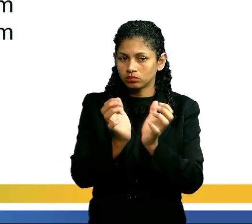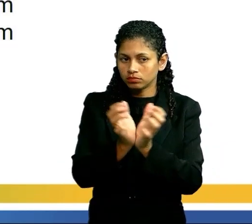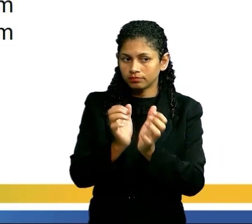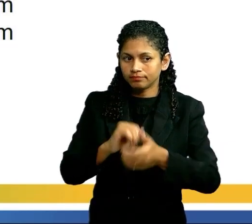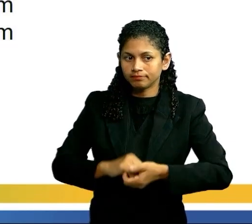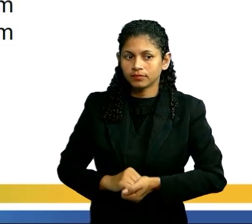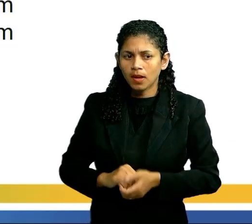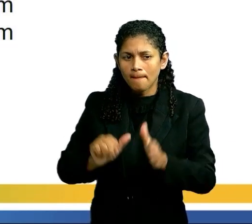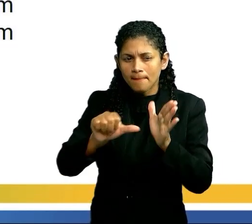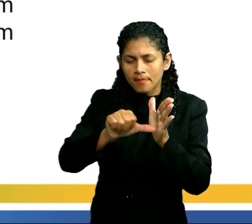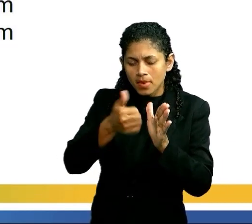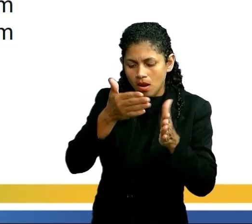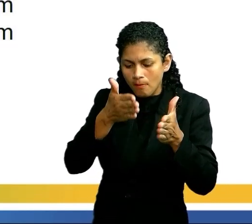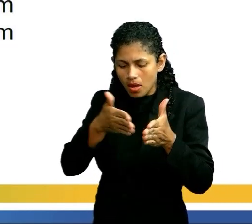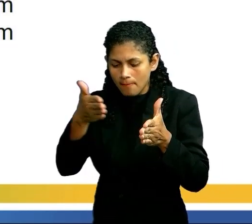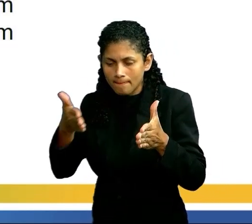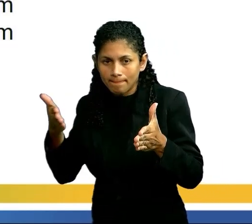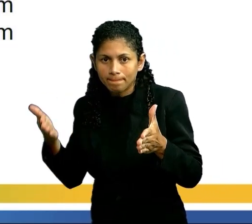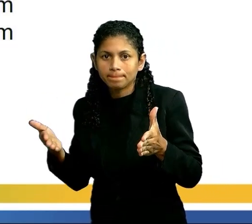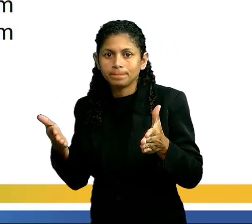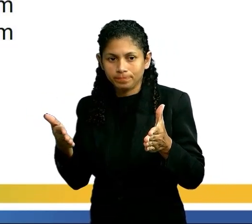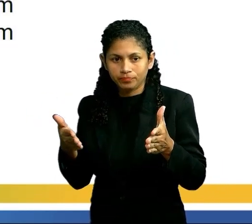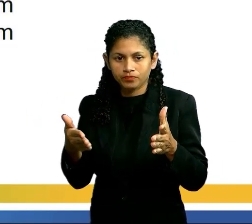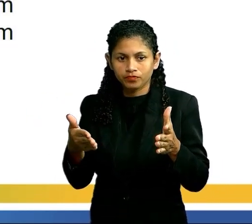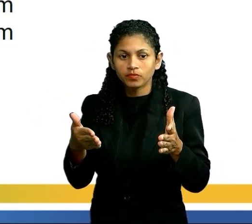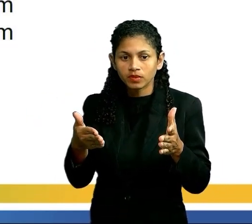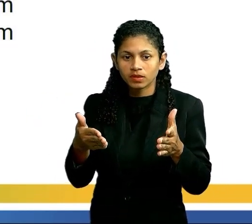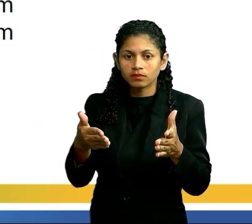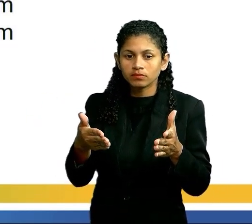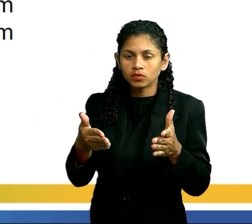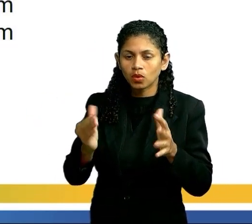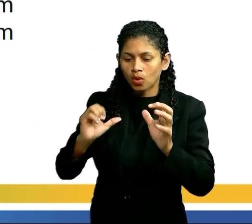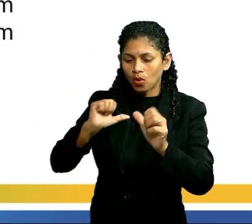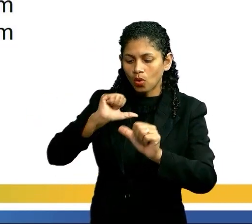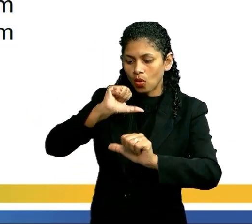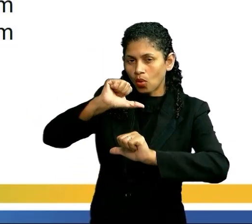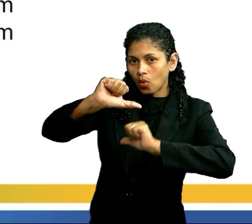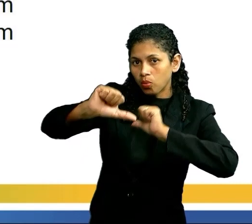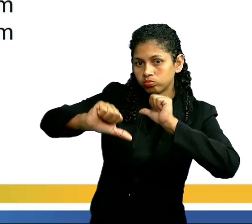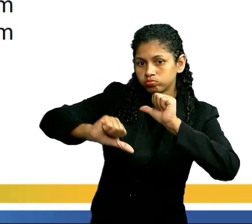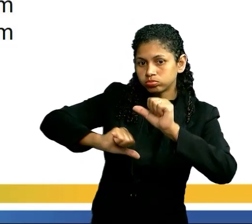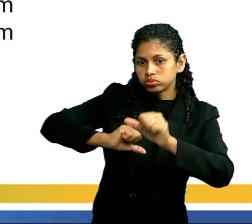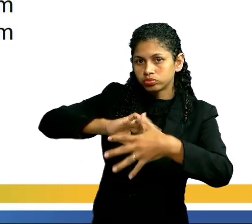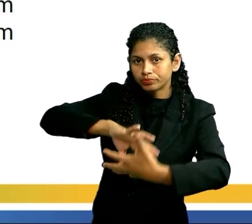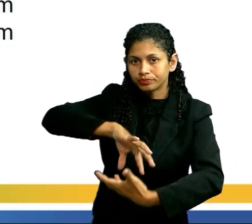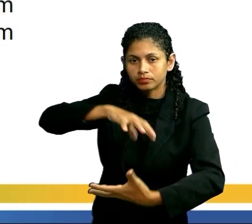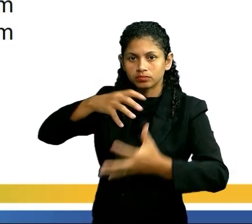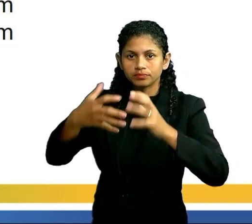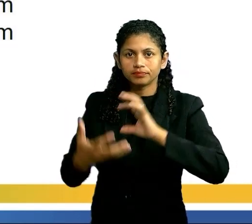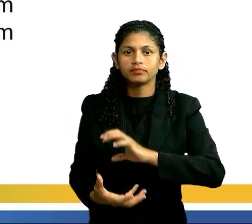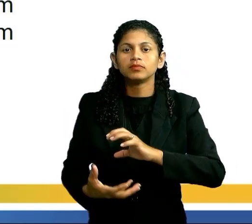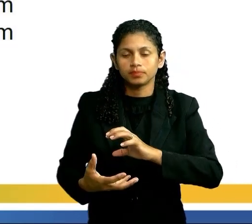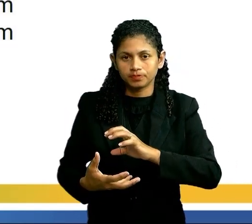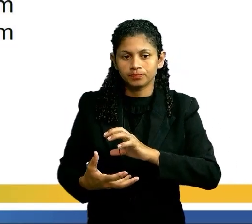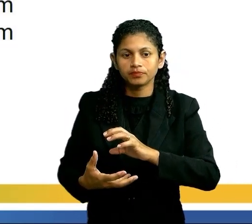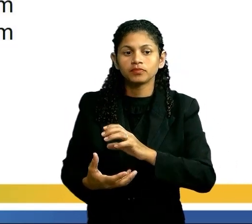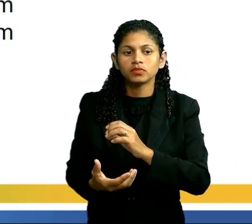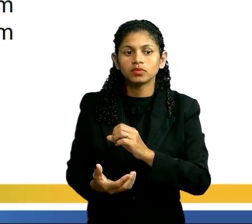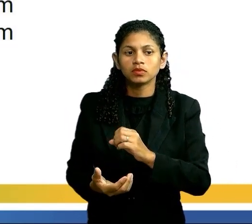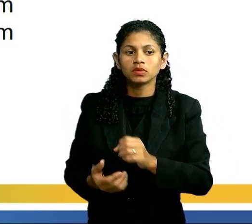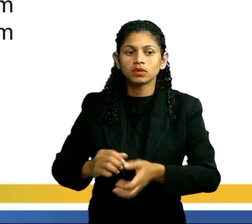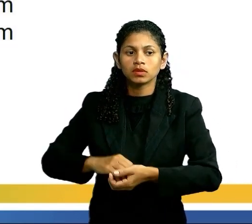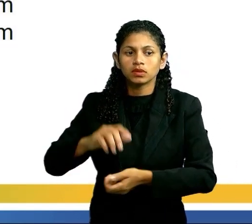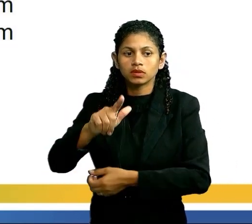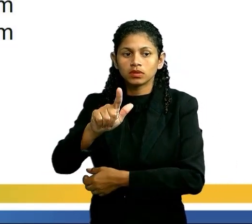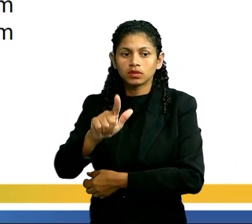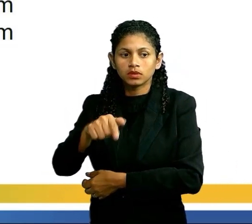da diagênese de matéria orgânica, durante a transformação de querogênio, que é a parte